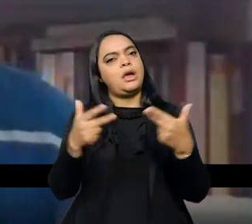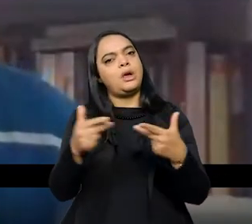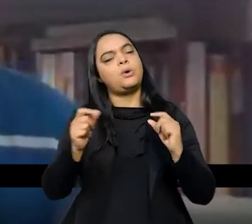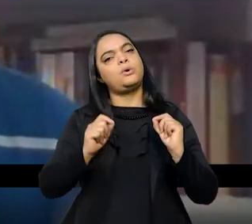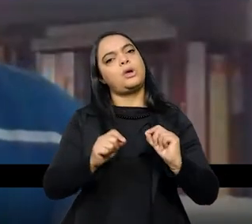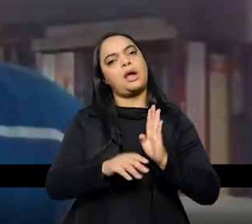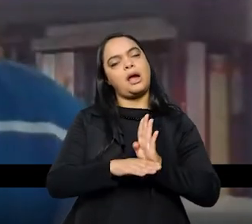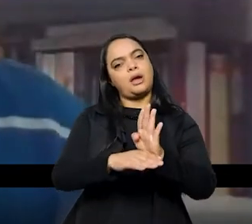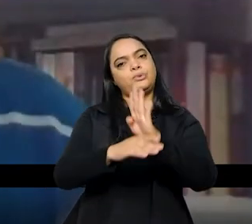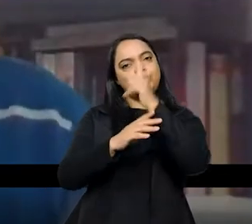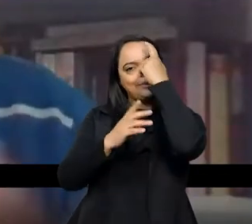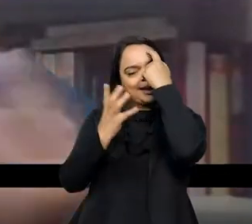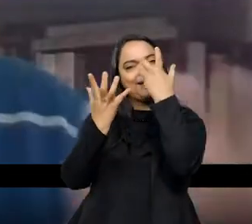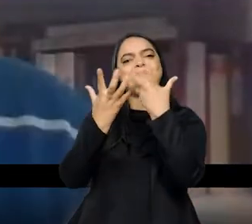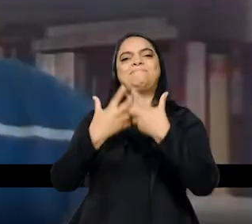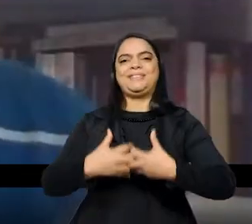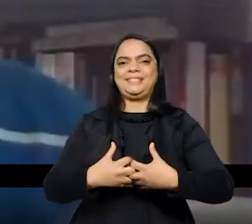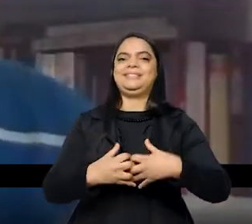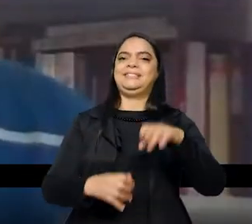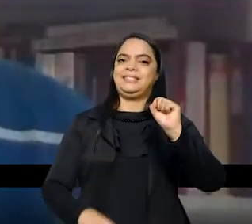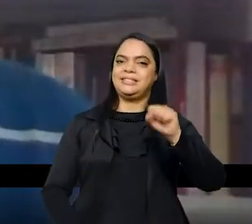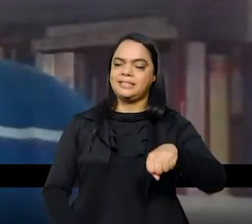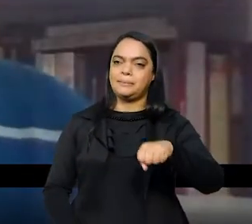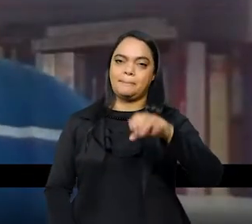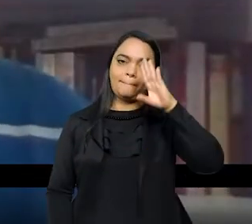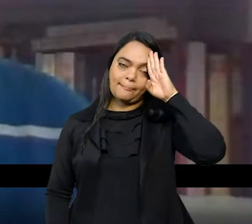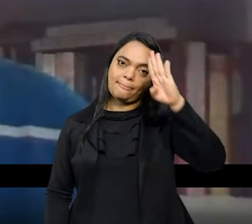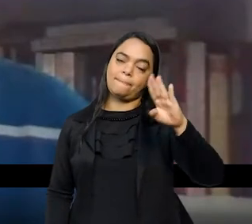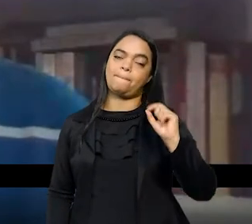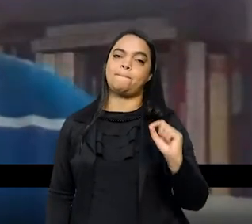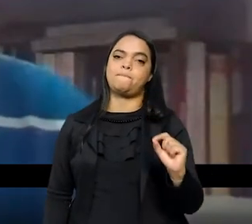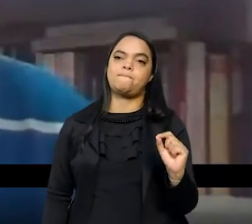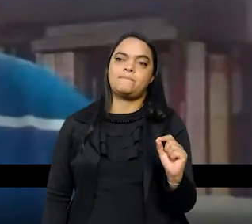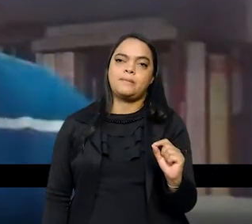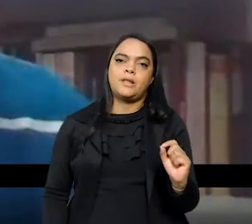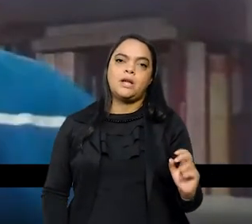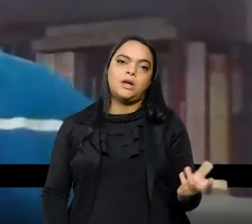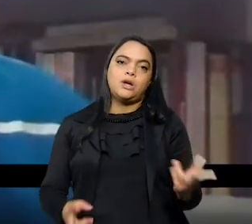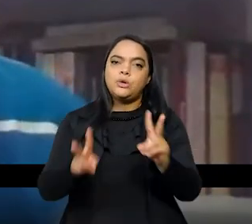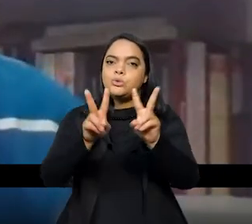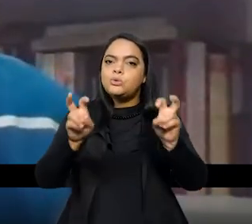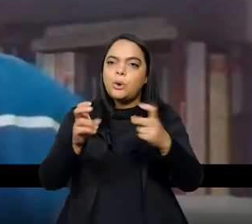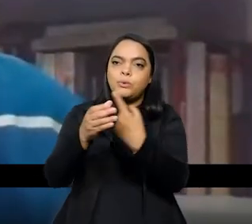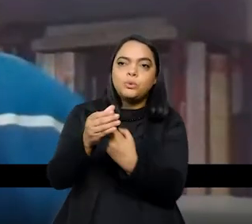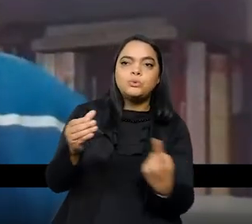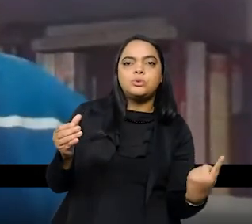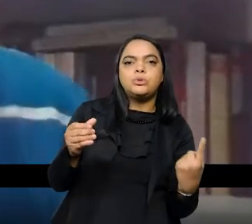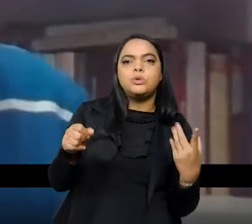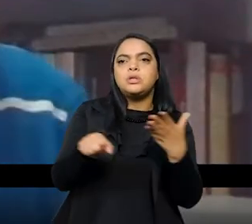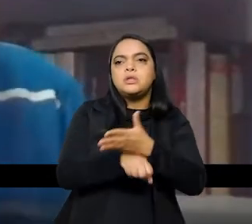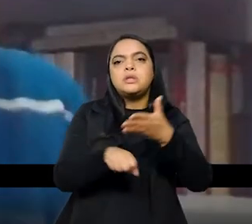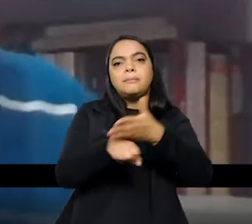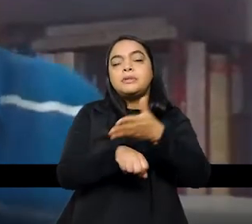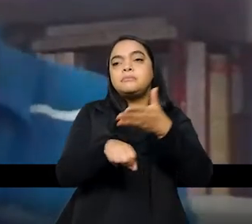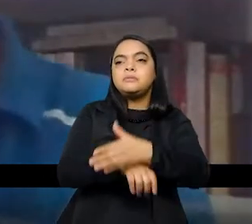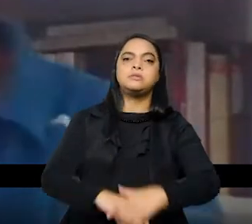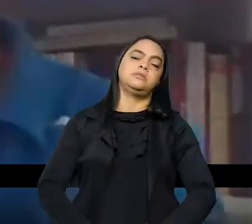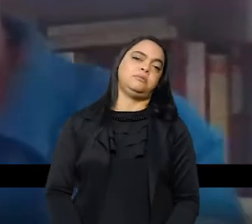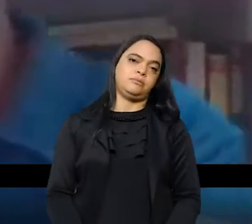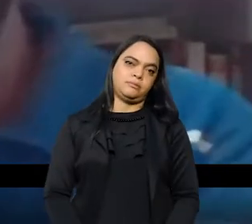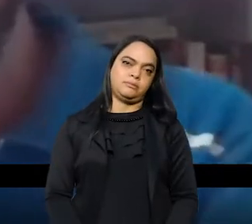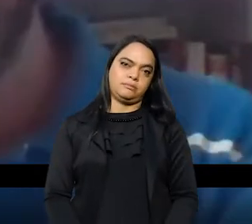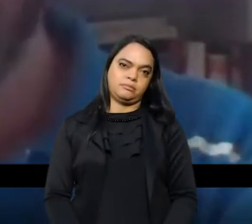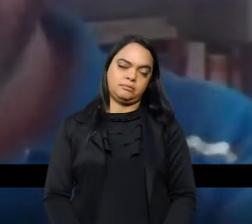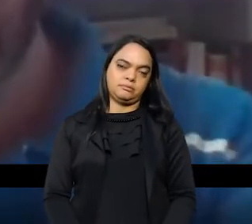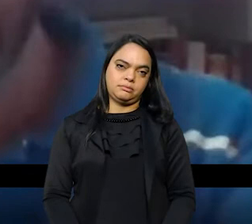pensar, né, principalmente sobre os excluídos, dessa participação. Né? Eu acho que quando a gente